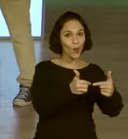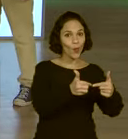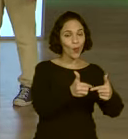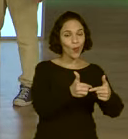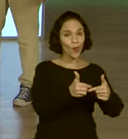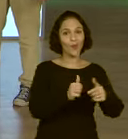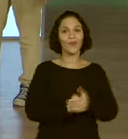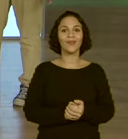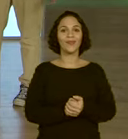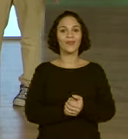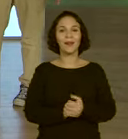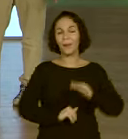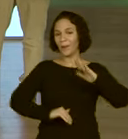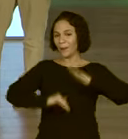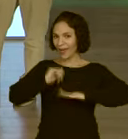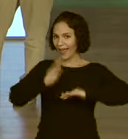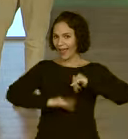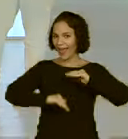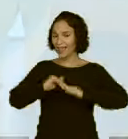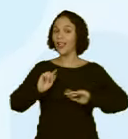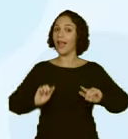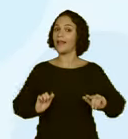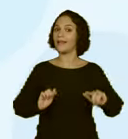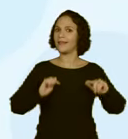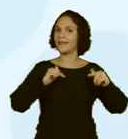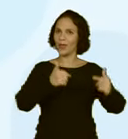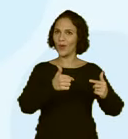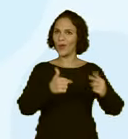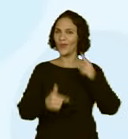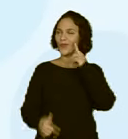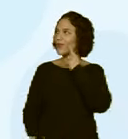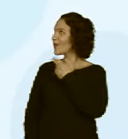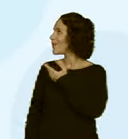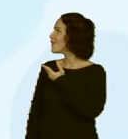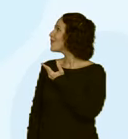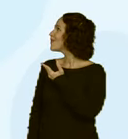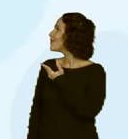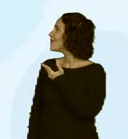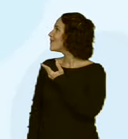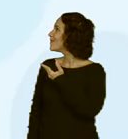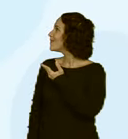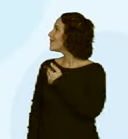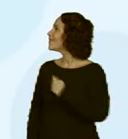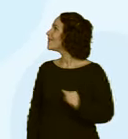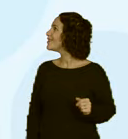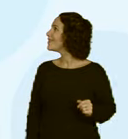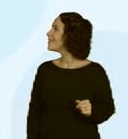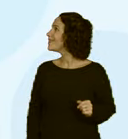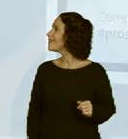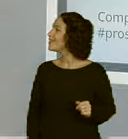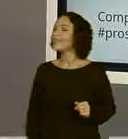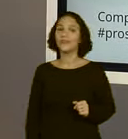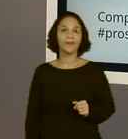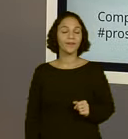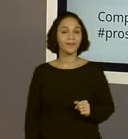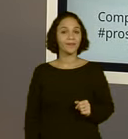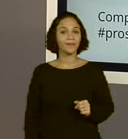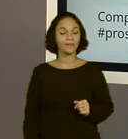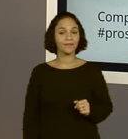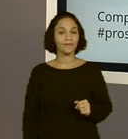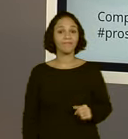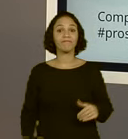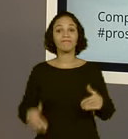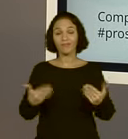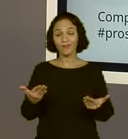Realização, né? Realização. A ação é o que vai transformar seu sonho em realidade. E aí, então,